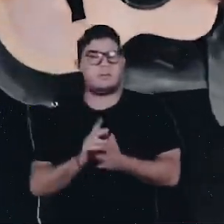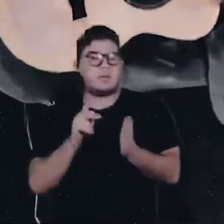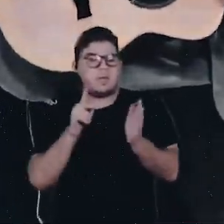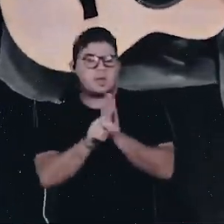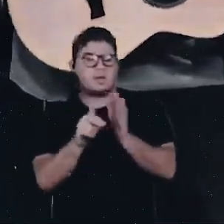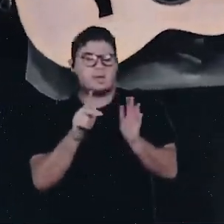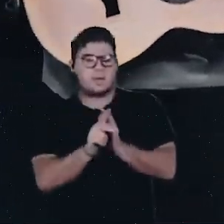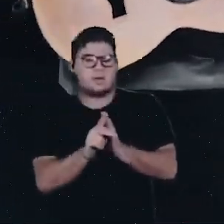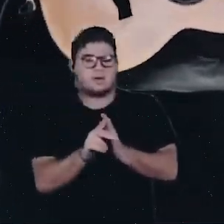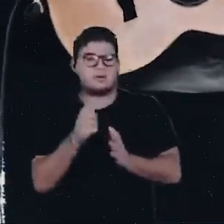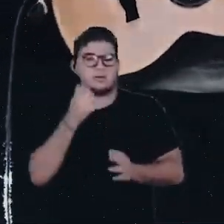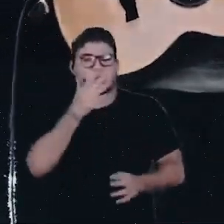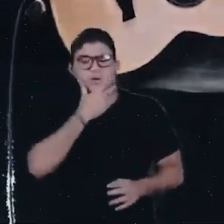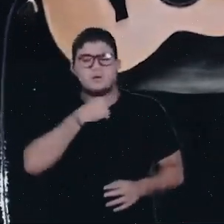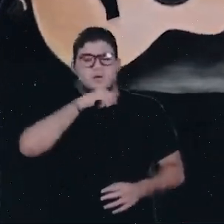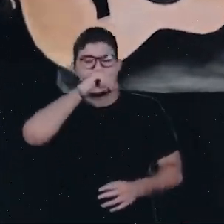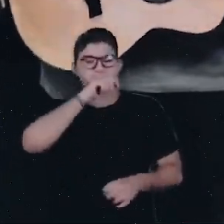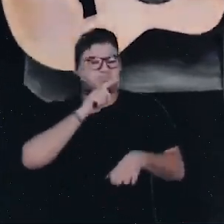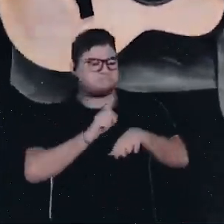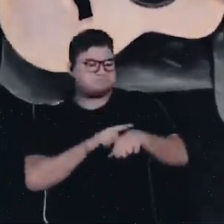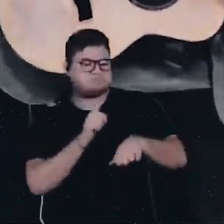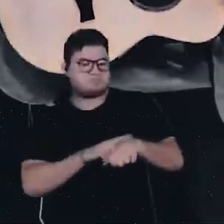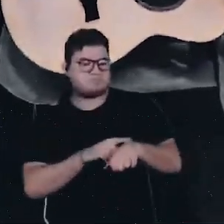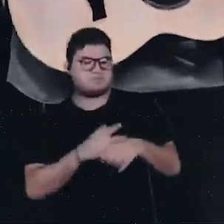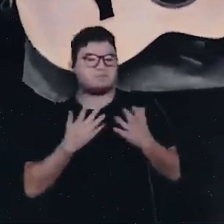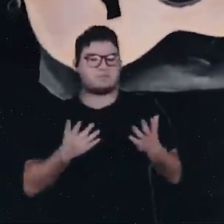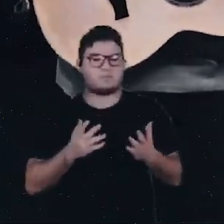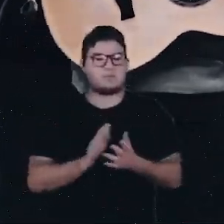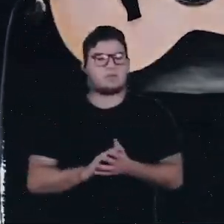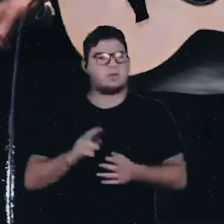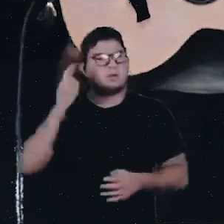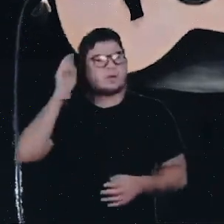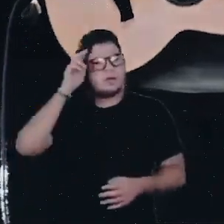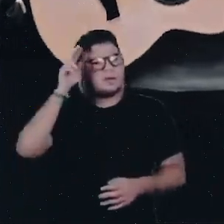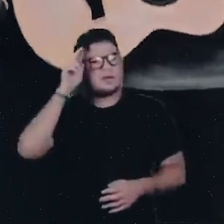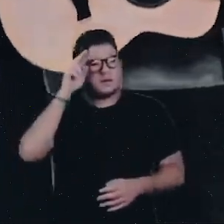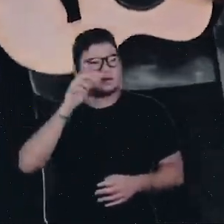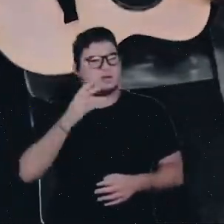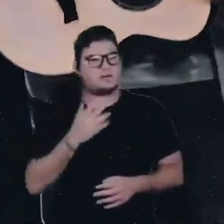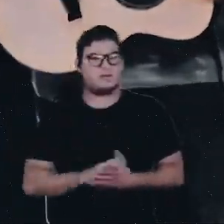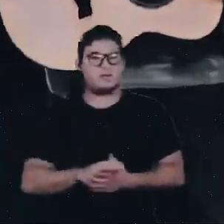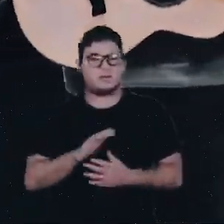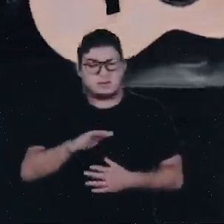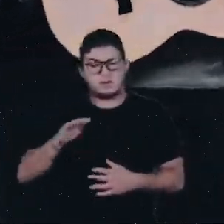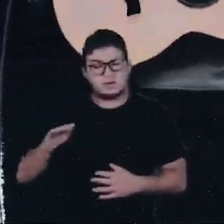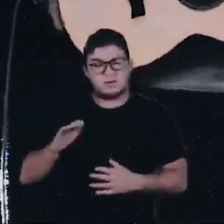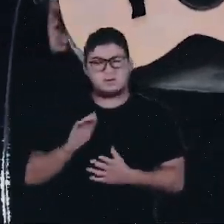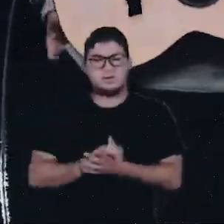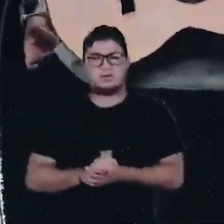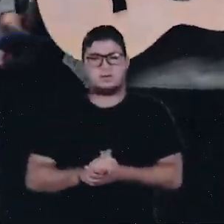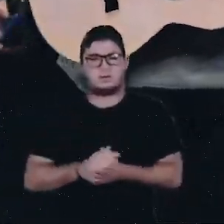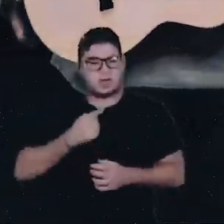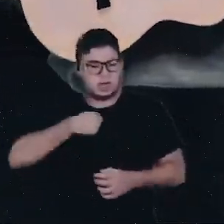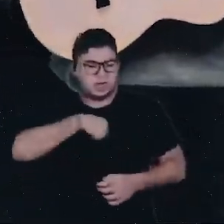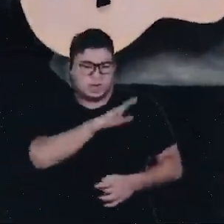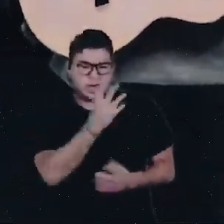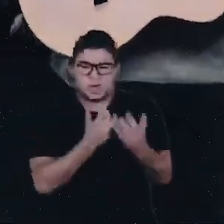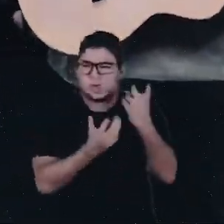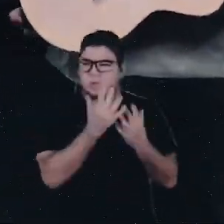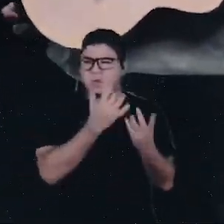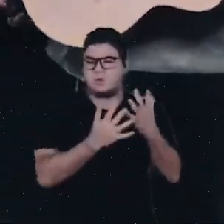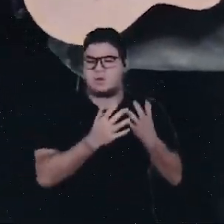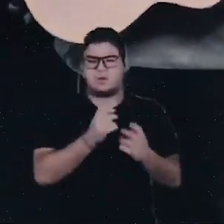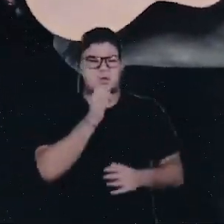ao pai dele: quanto tempo há que lhe sucede isto? Lembra daquele menino, filho que estava se jogando no fogo? E aí ele